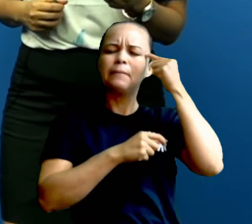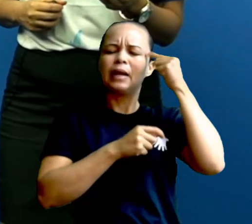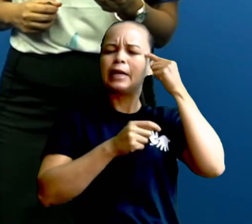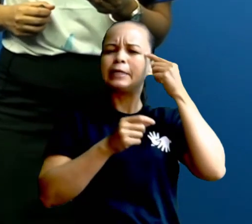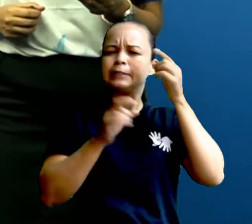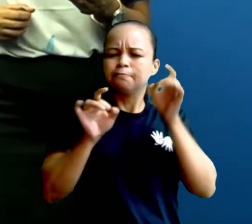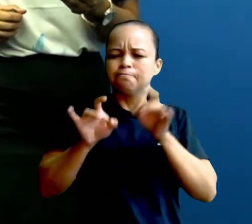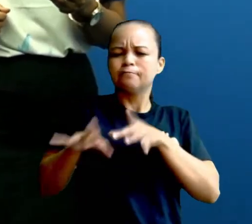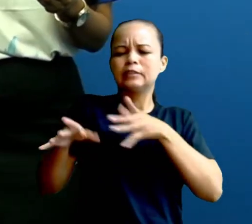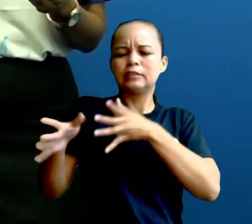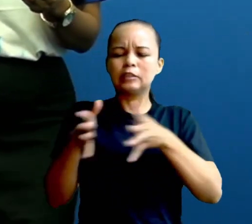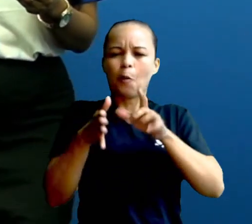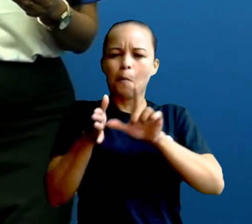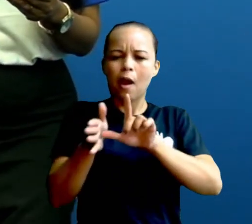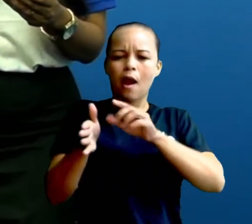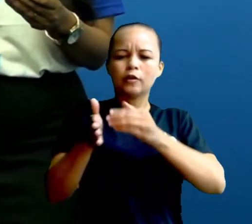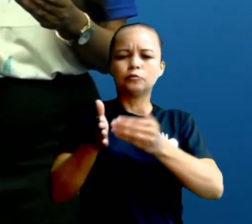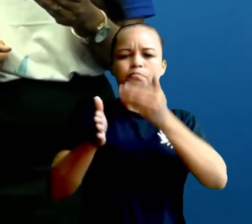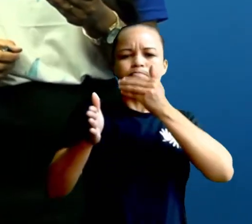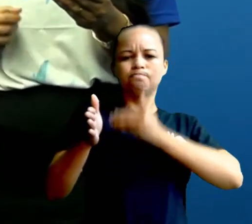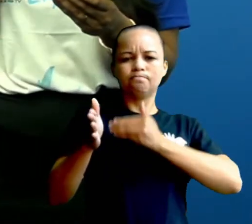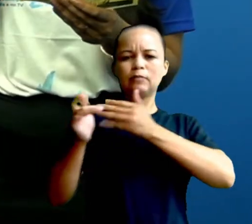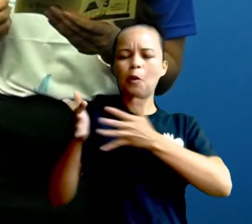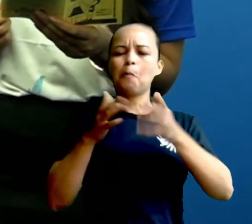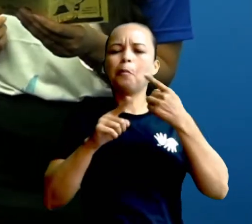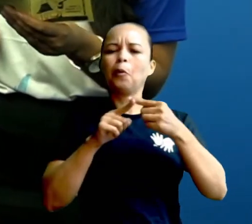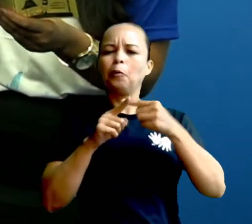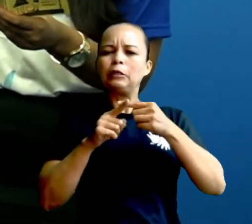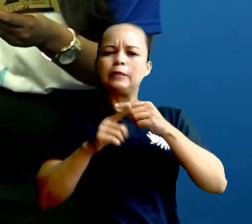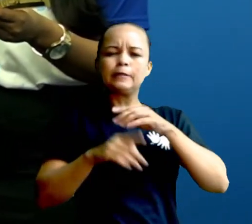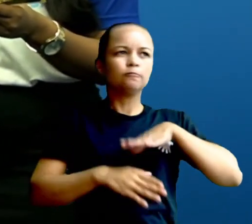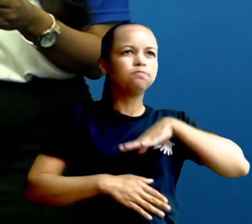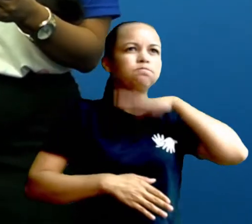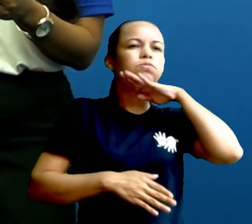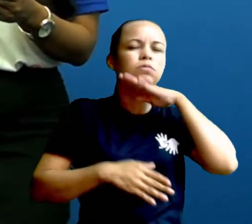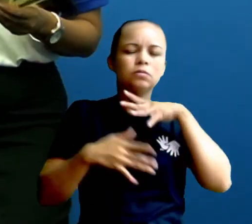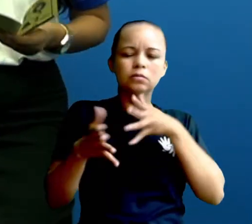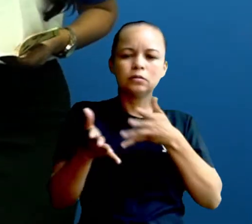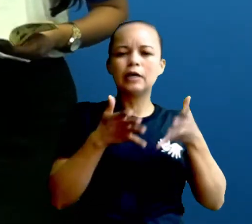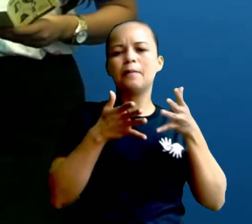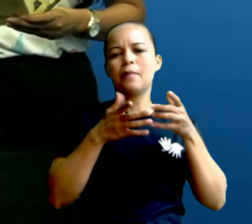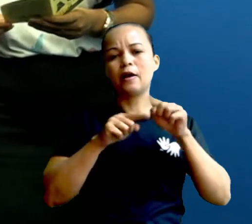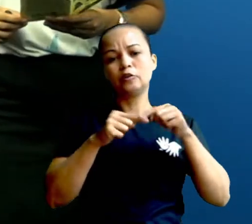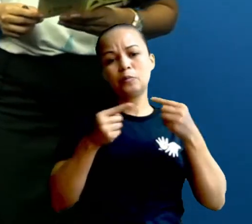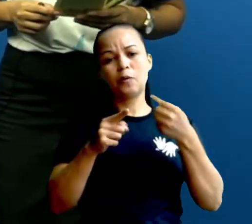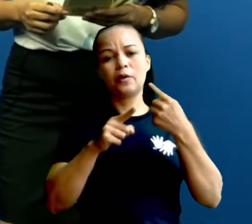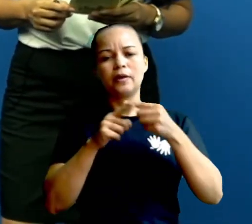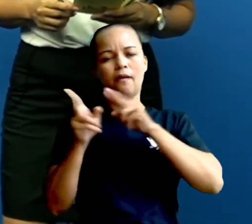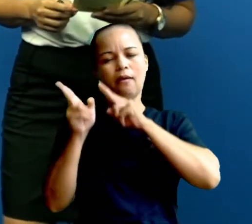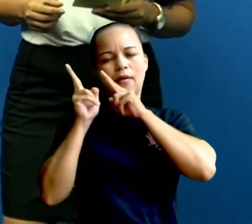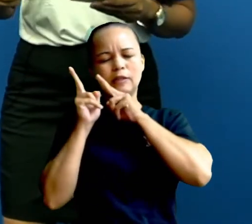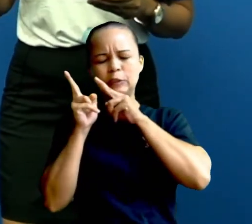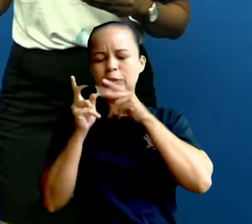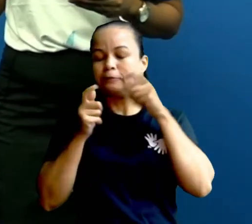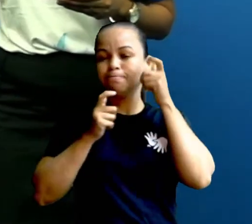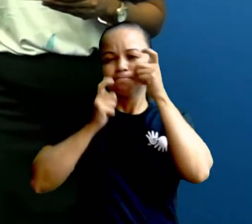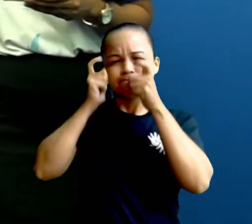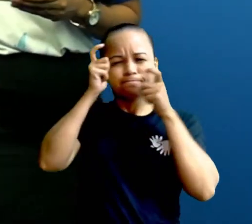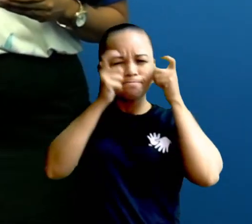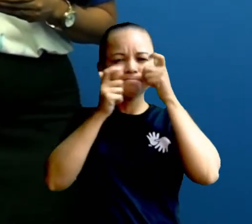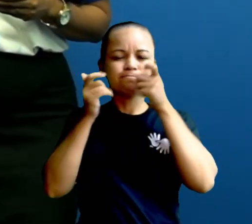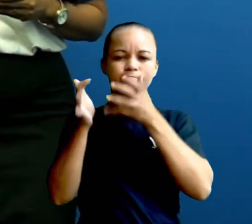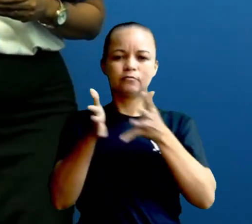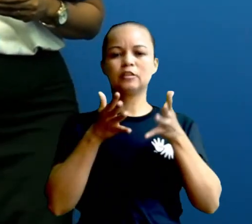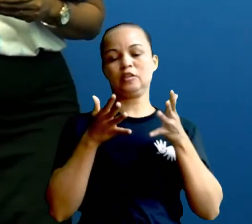até em desistir, dá um passo para trás porque não aguenta mais, tantas noites sem dormir. Mas